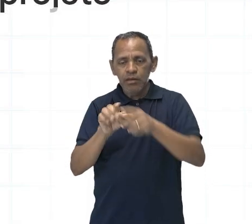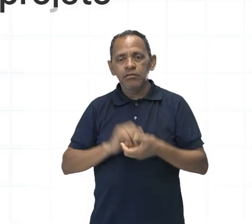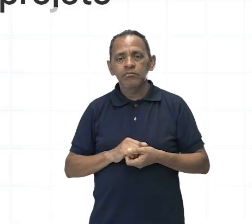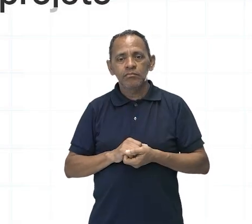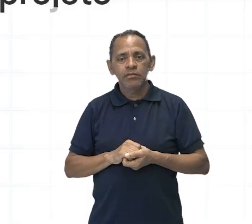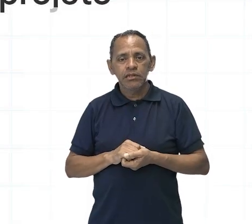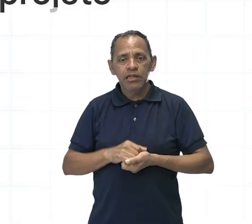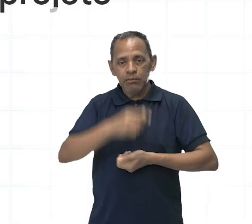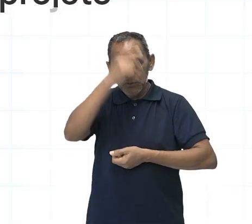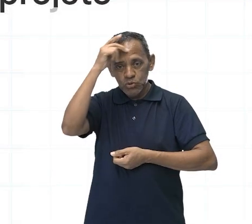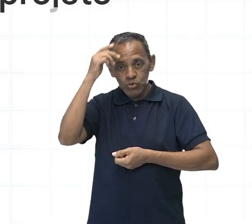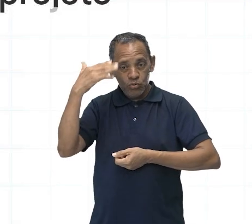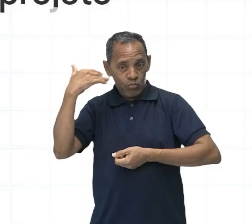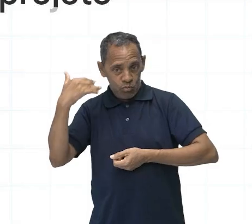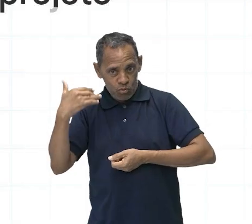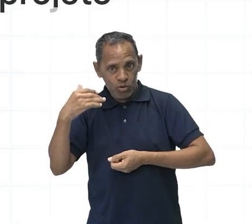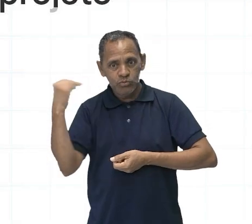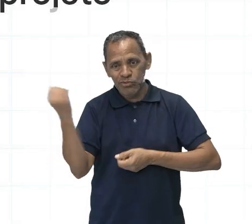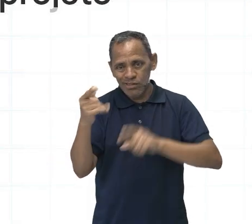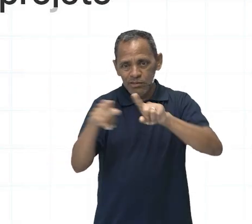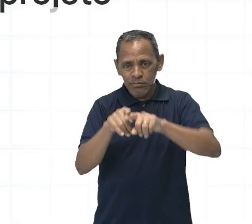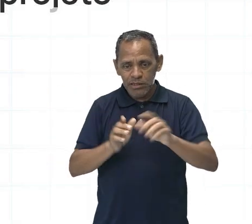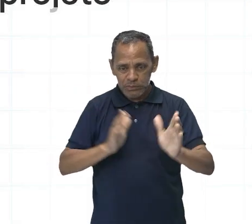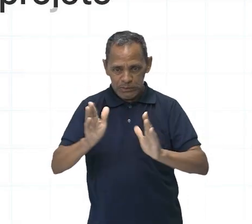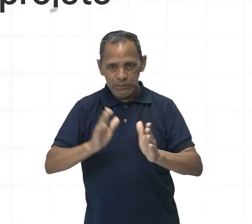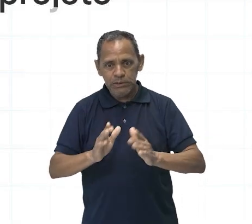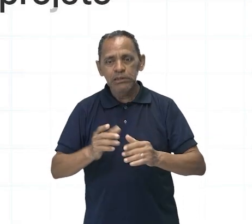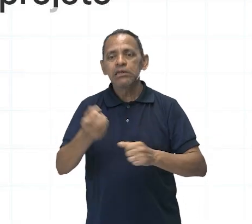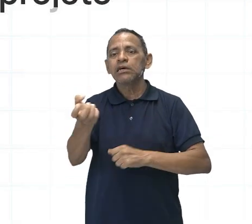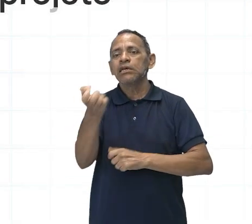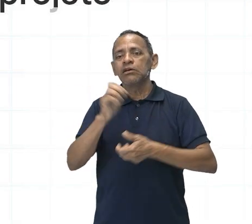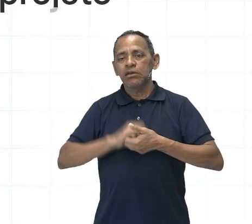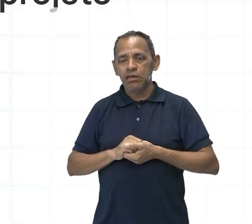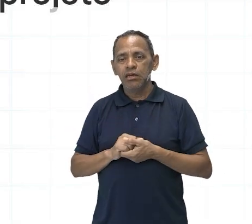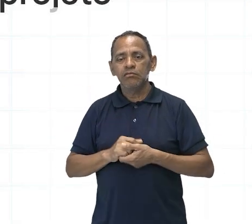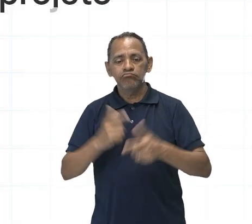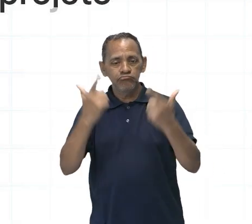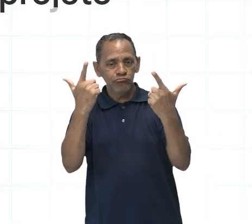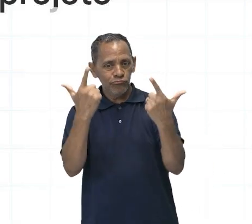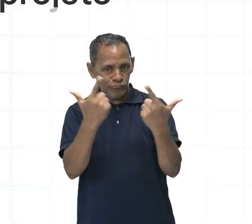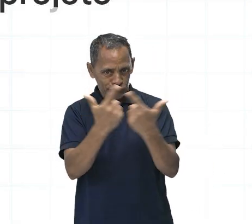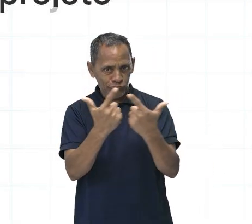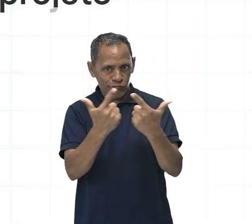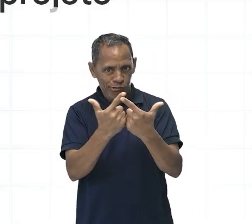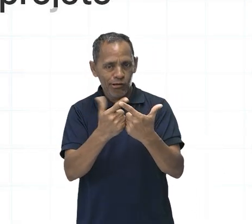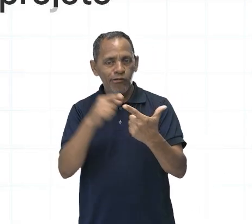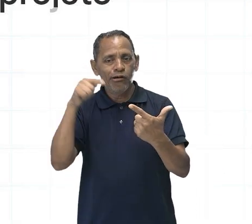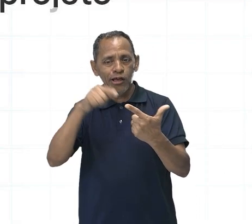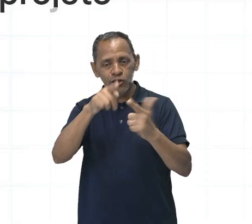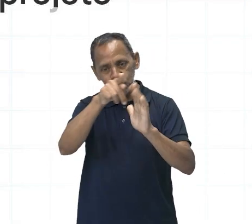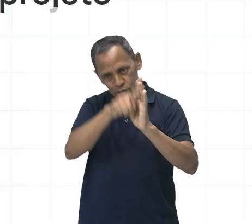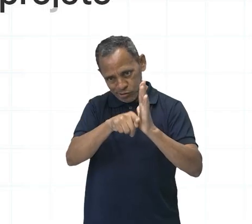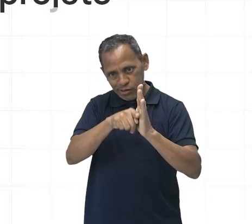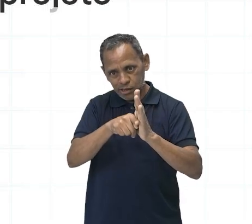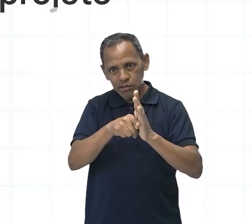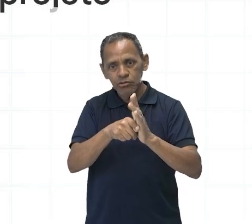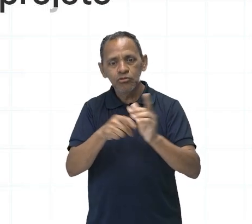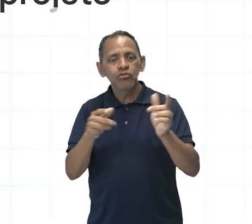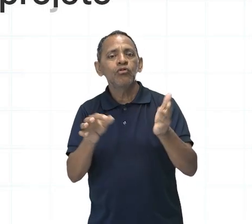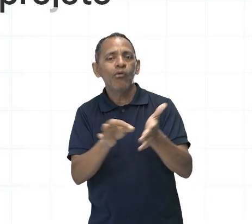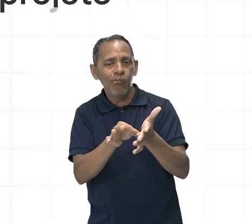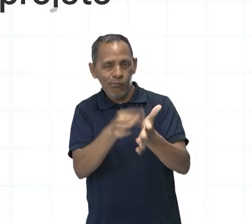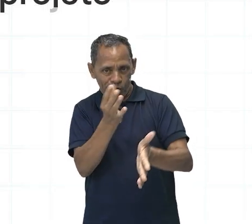queriam uma casa de espetáculo que estivesse à altura das grandes cidades europeias. O projeto do teatro